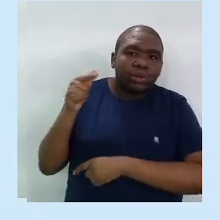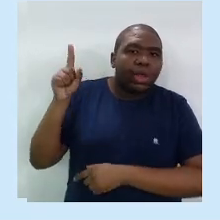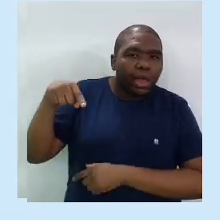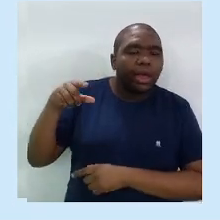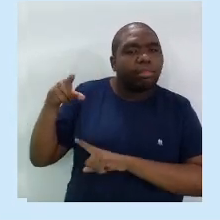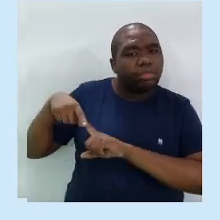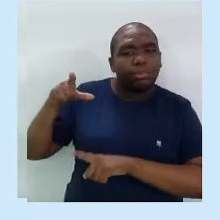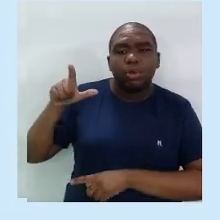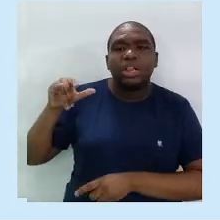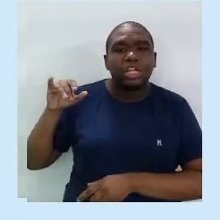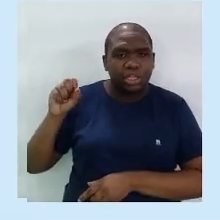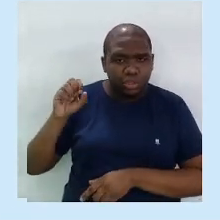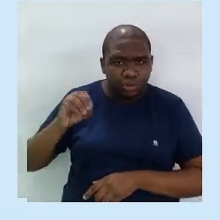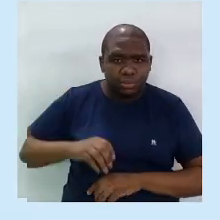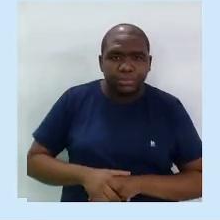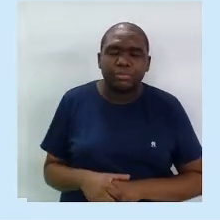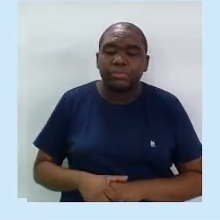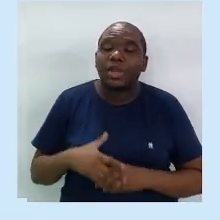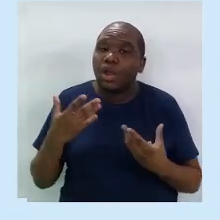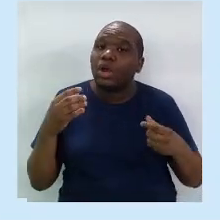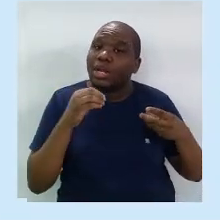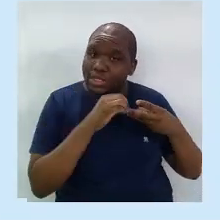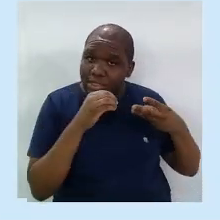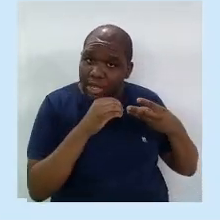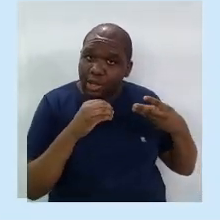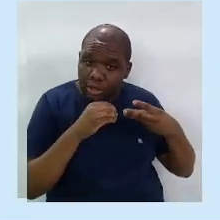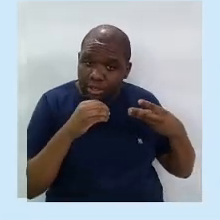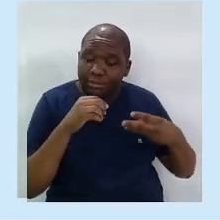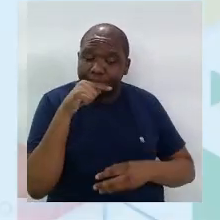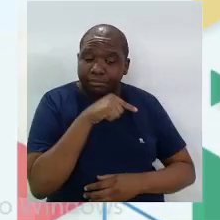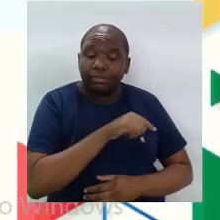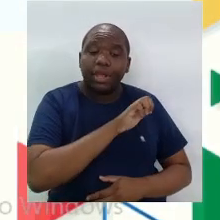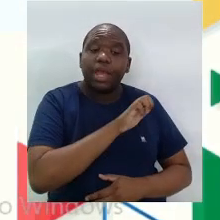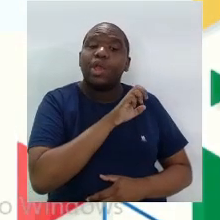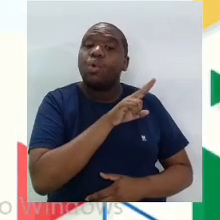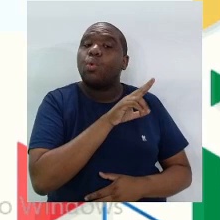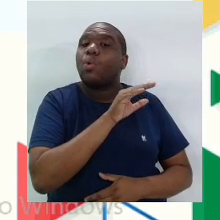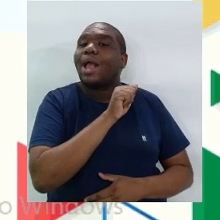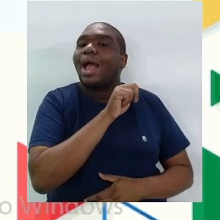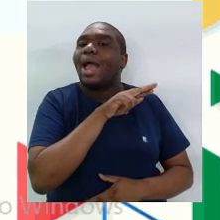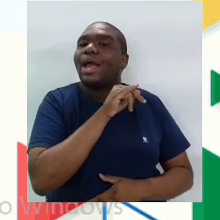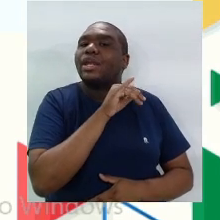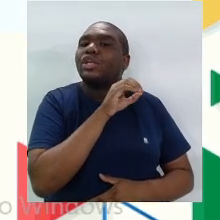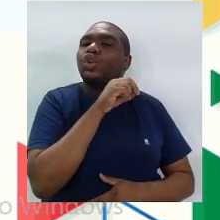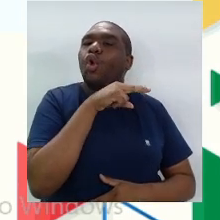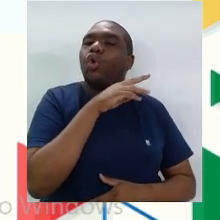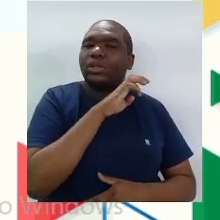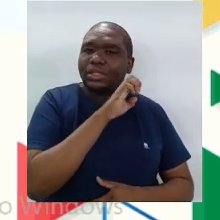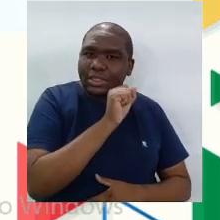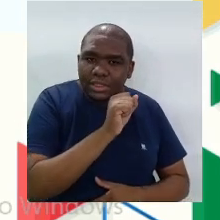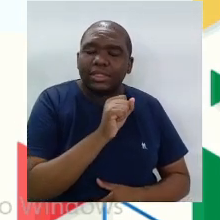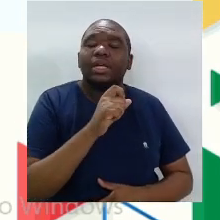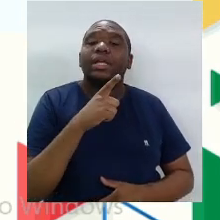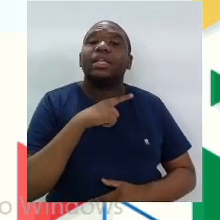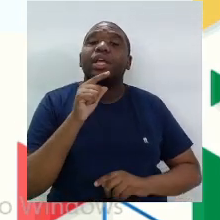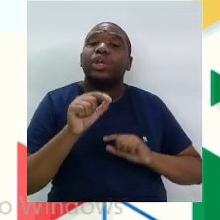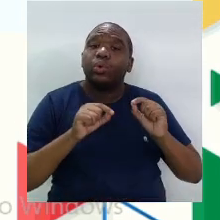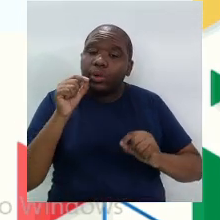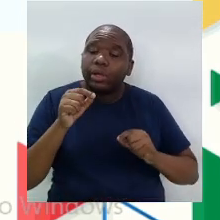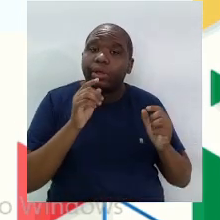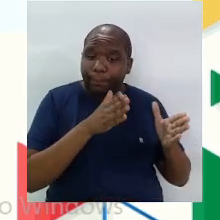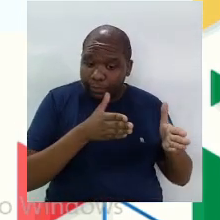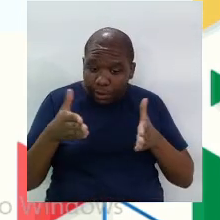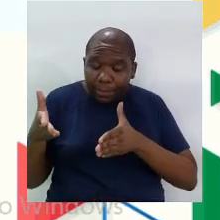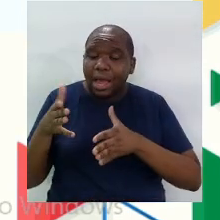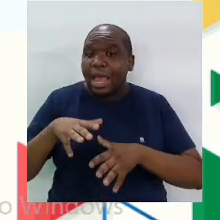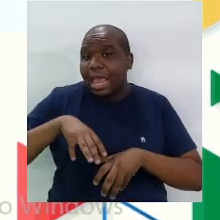sobre a célula eucariontes, né? Nas células eucariontes, a cadeia respiratória, que é uma das etapas